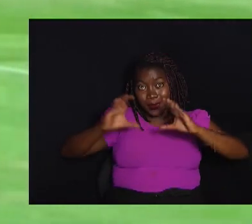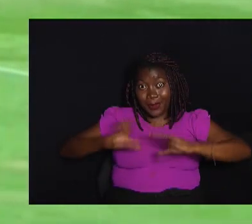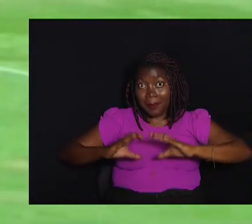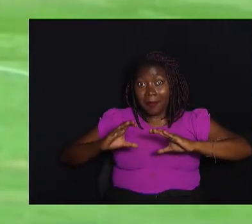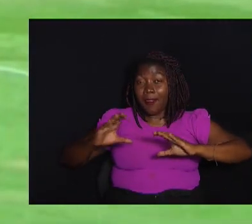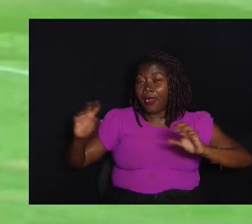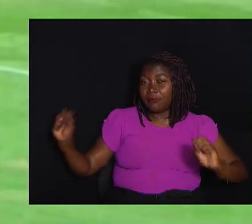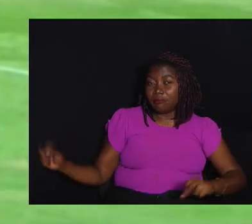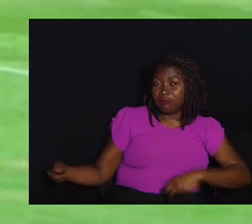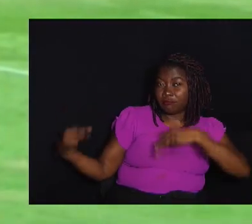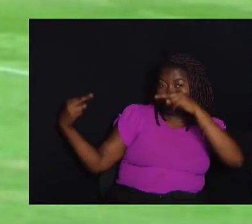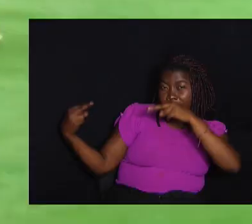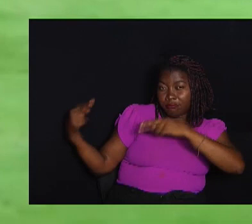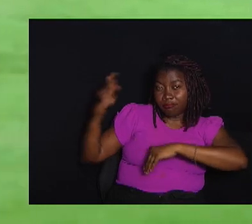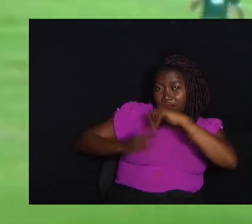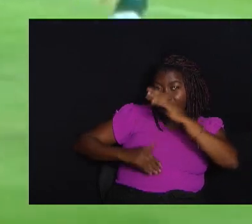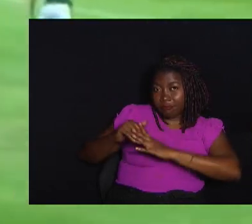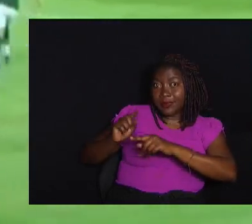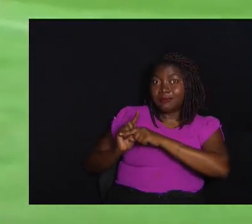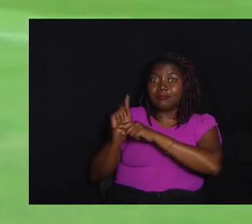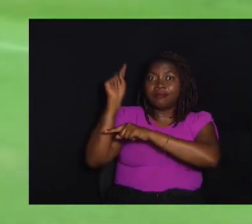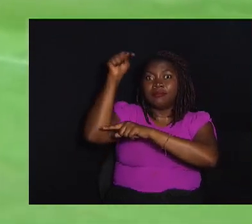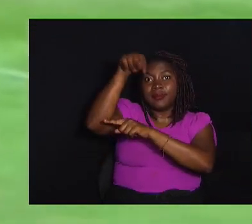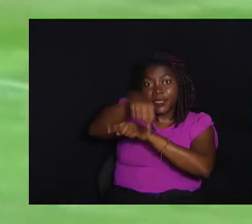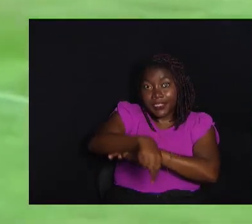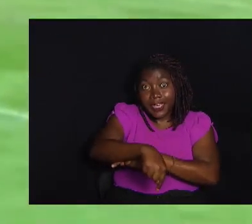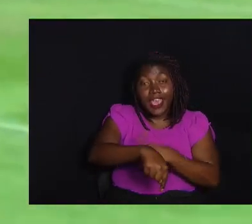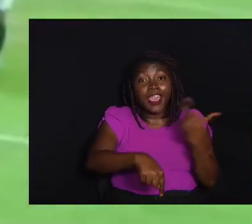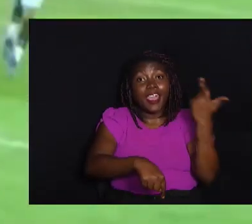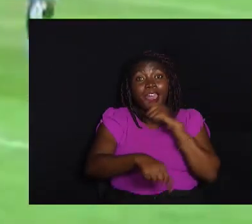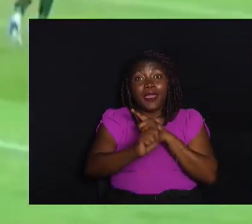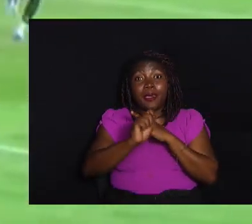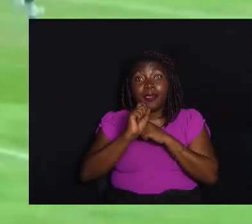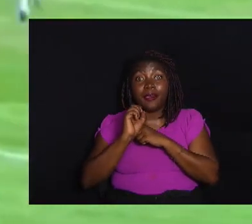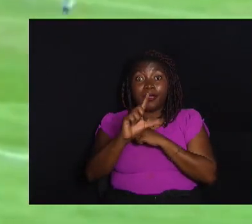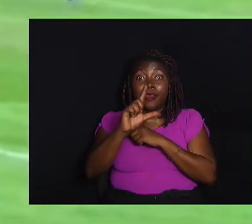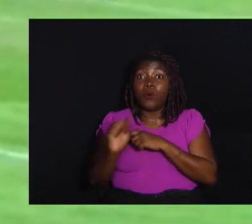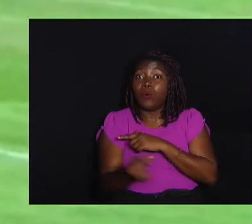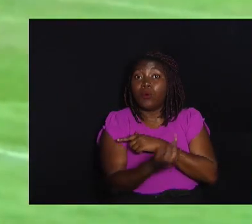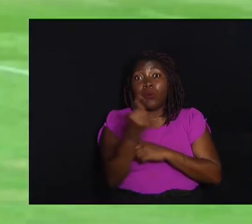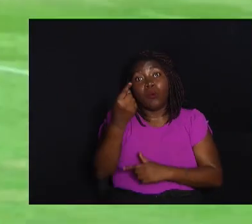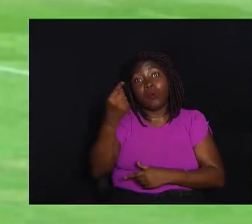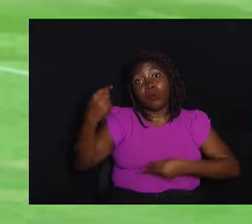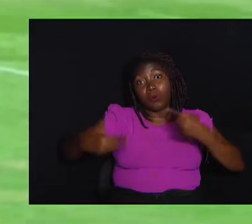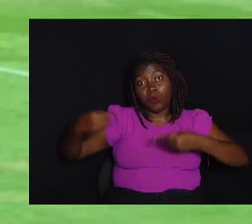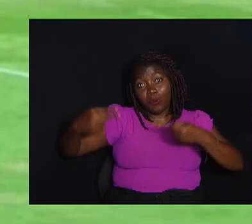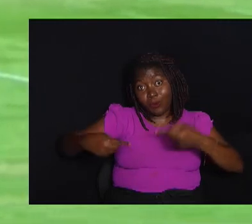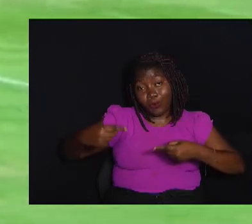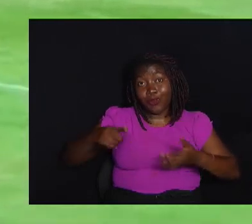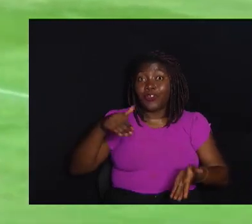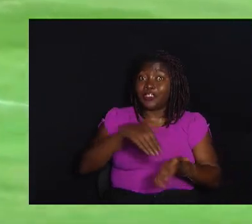categoria, jogou por cima do goleiro para marcar belo gol e o único da partida. Final,